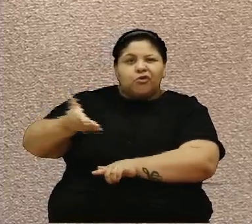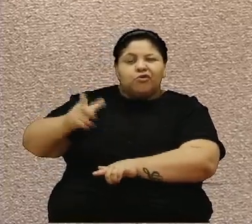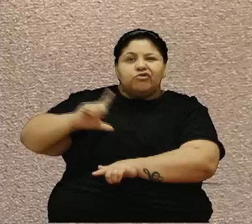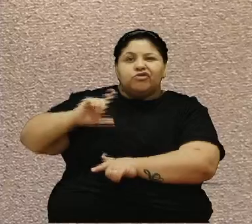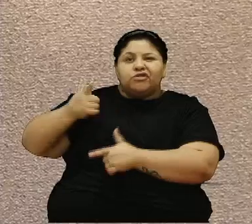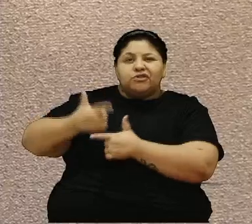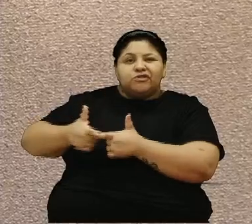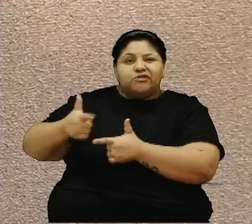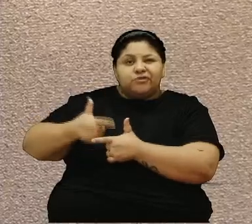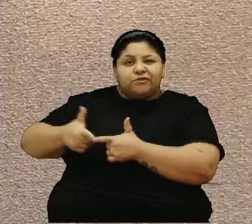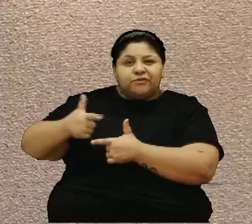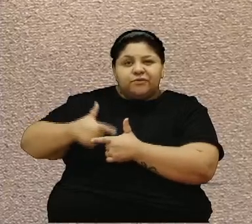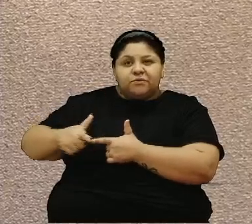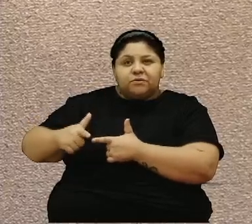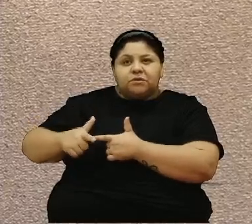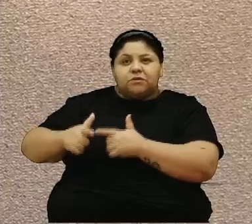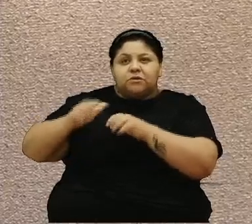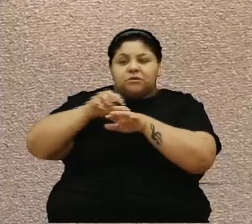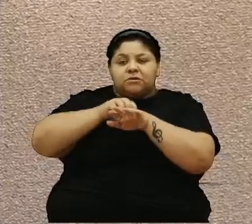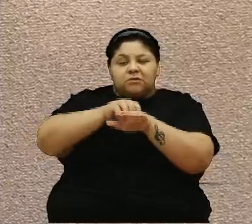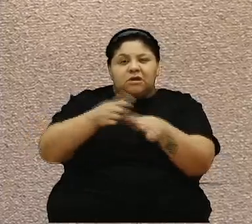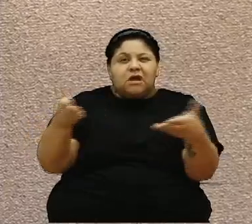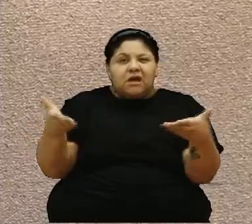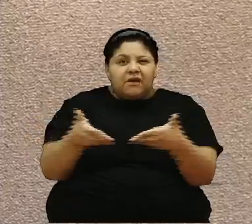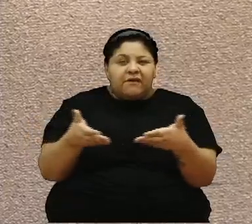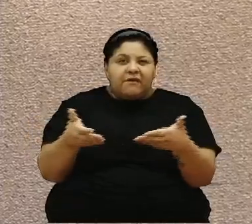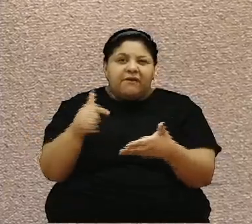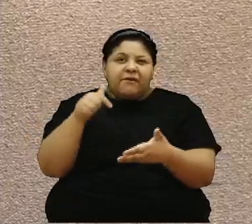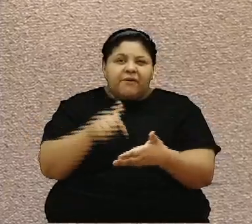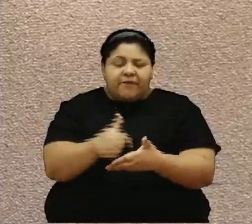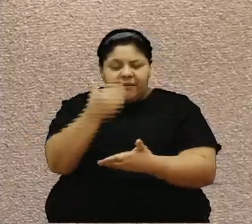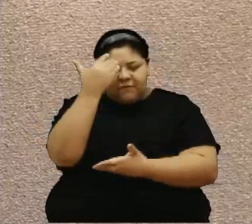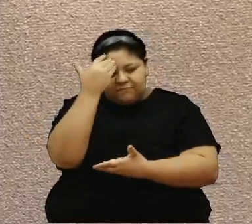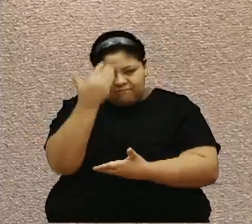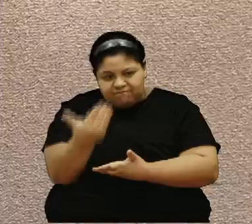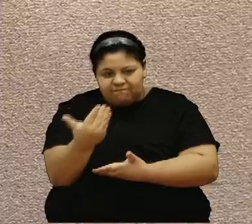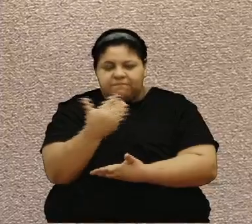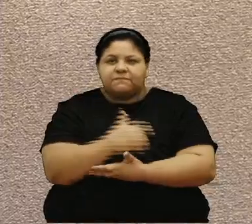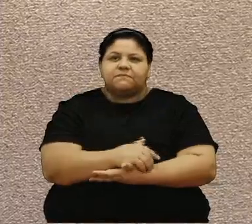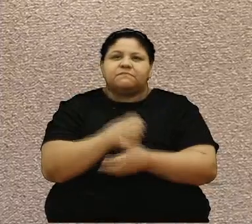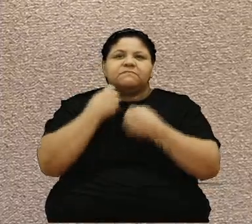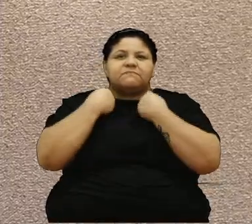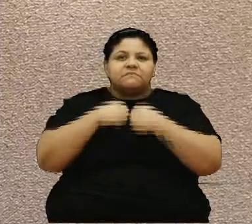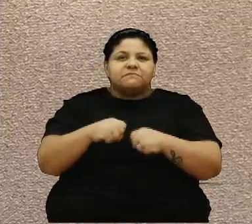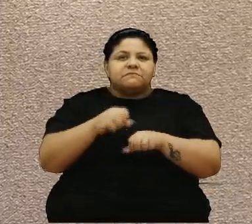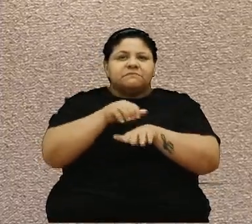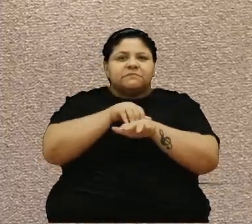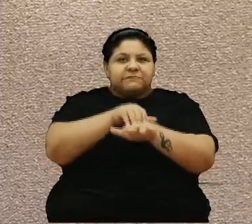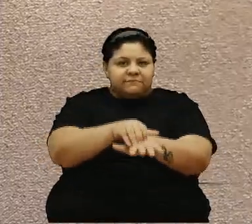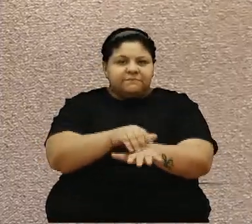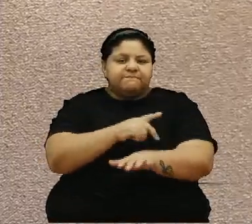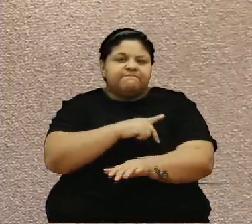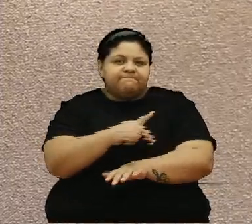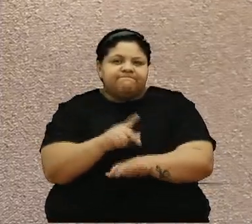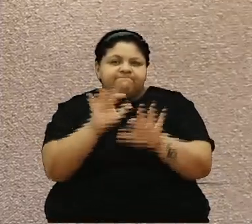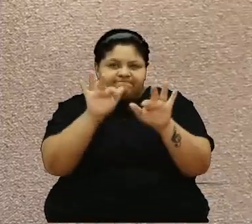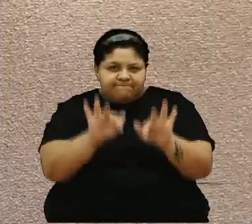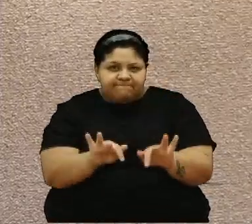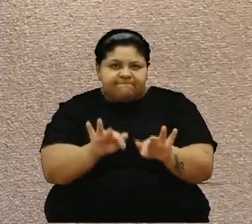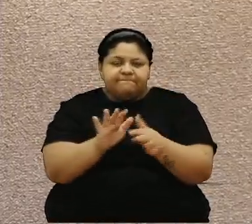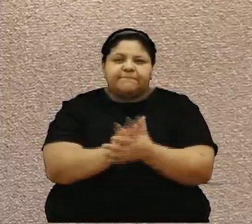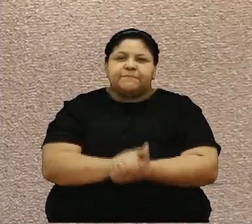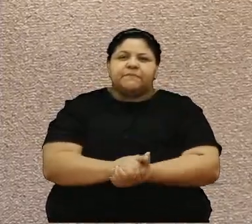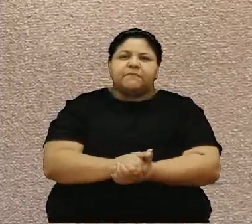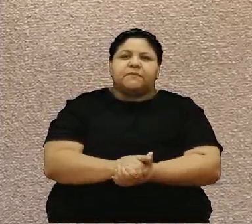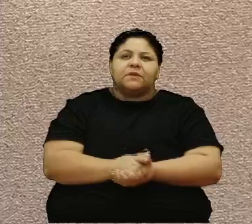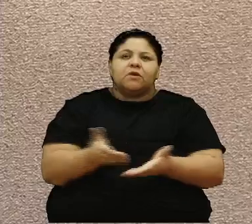muito significativo no trânsito. Então, aqui vai o meu muito obrigado à Secretaria de Trânsito. E, presidente, para concluir, eu me coloquei